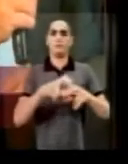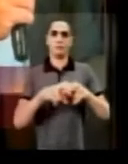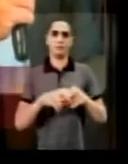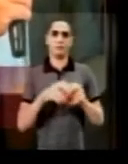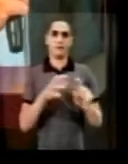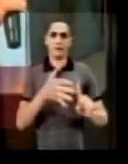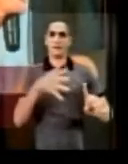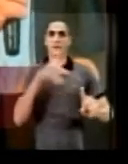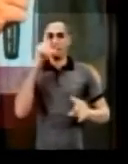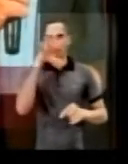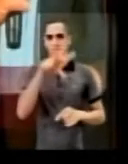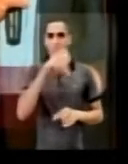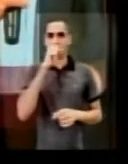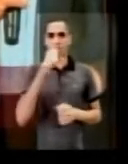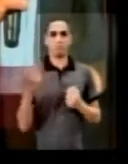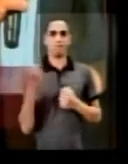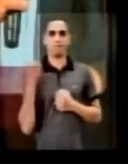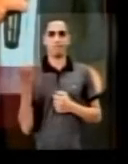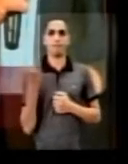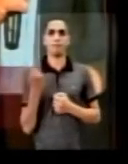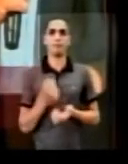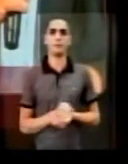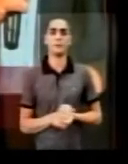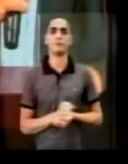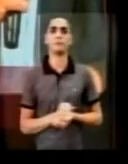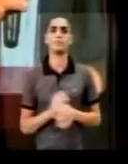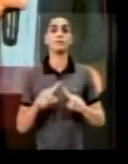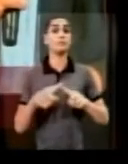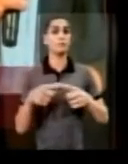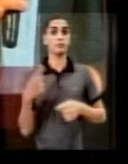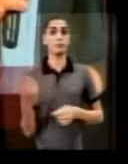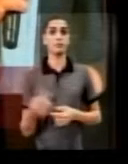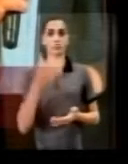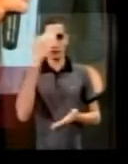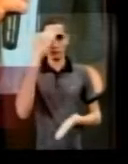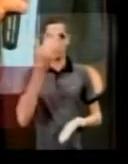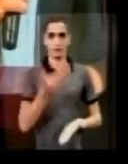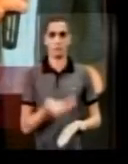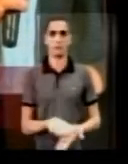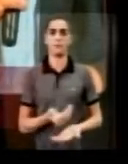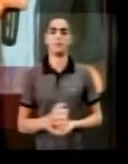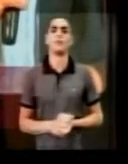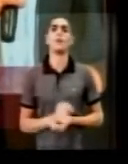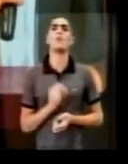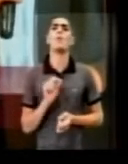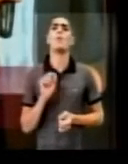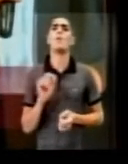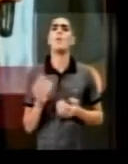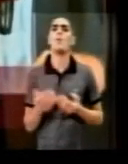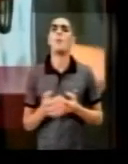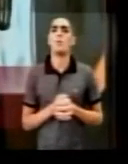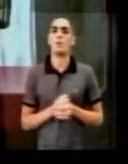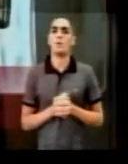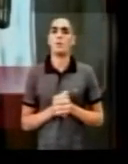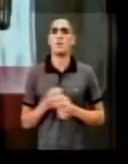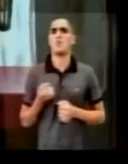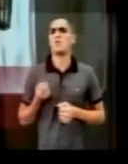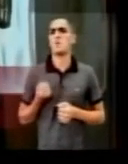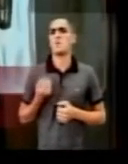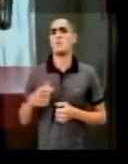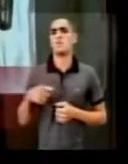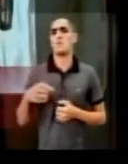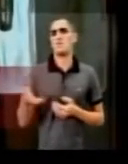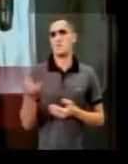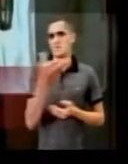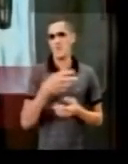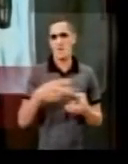tá? Mas nós acreditamos que, pelos números que nós